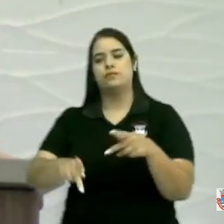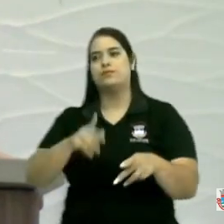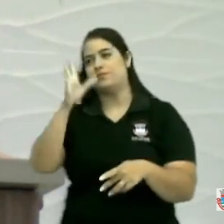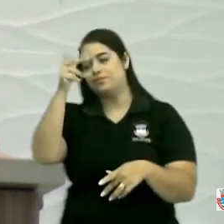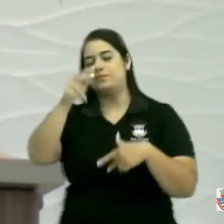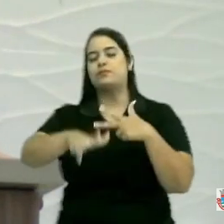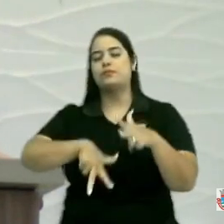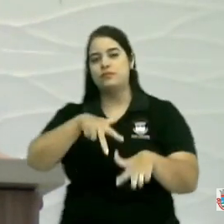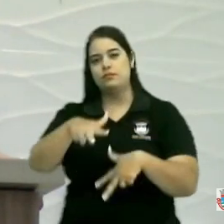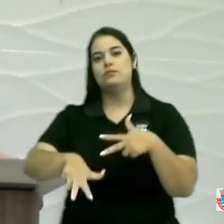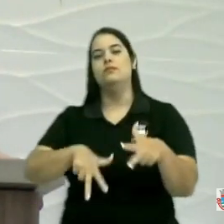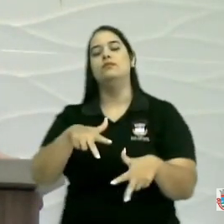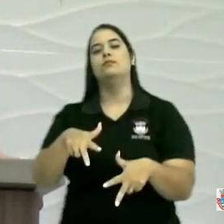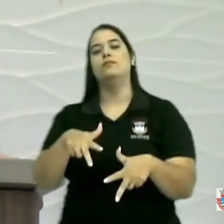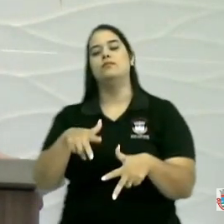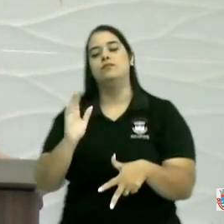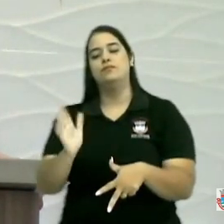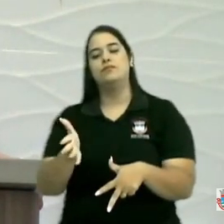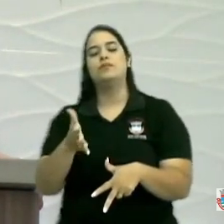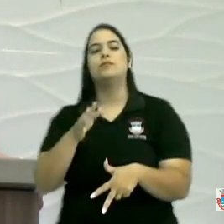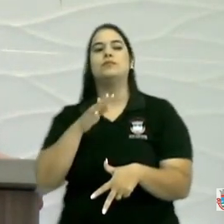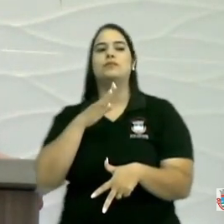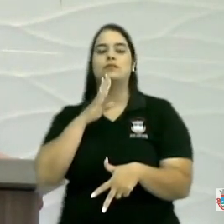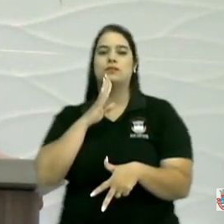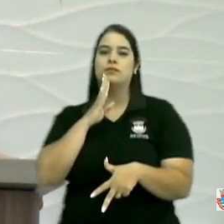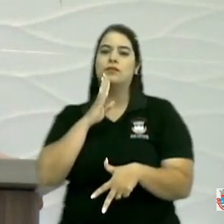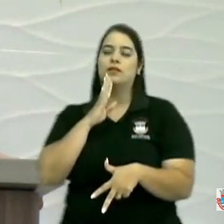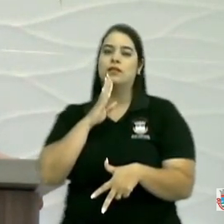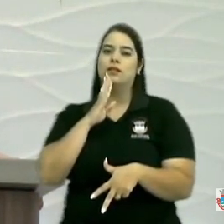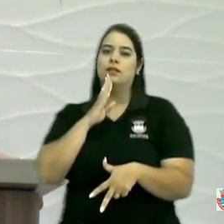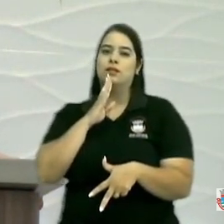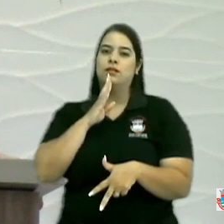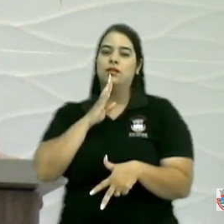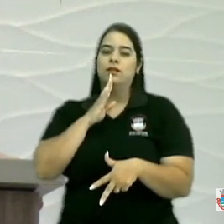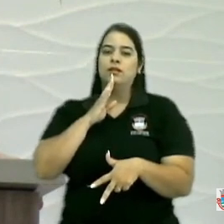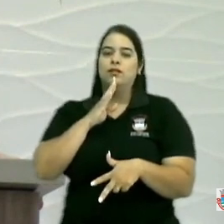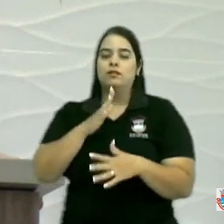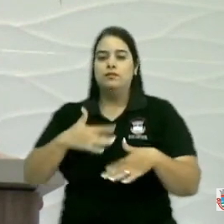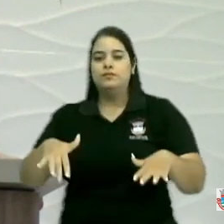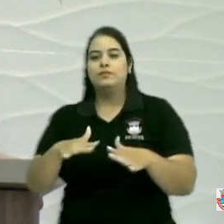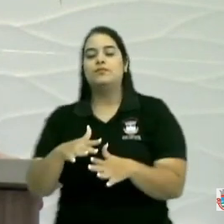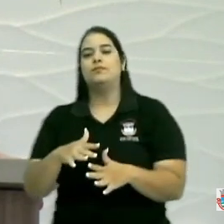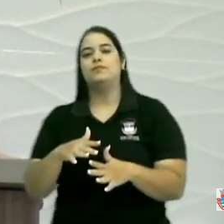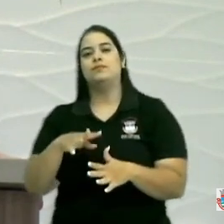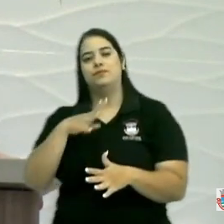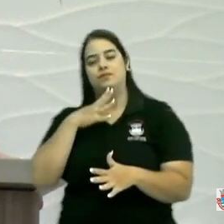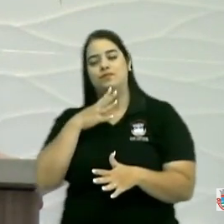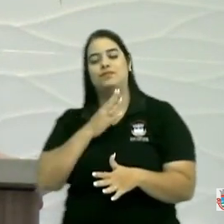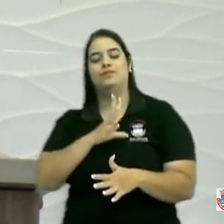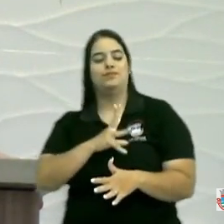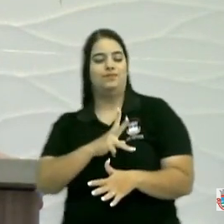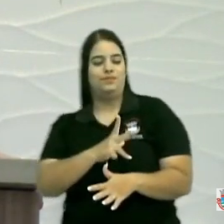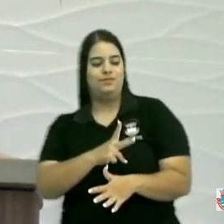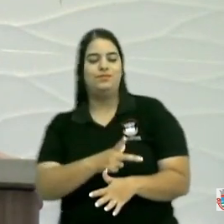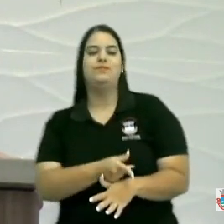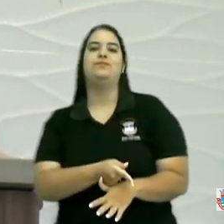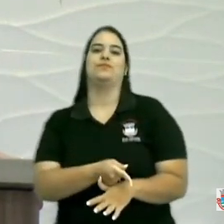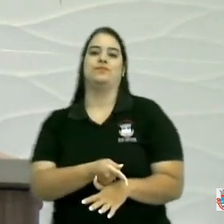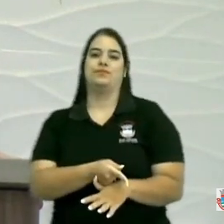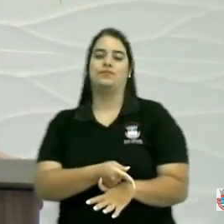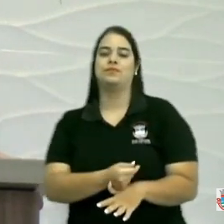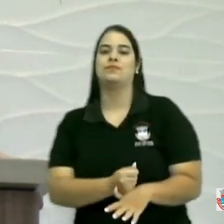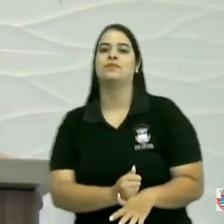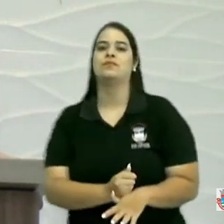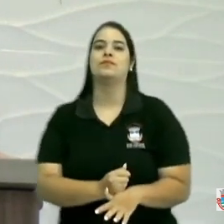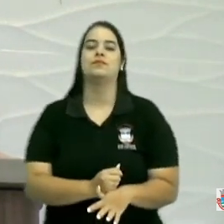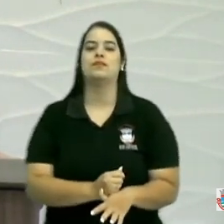dizia na minha postagem: imagine se todo mundo tivesse, né, o coração semelhante ao coração de Homero. Não se